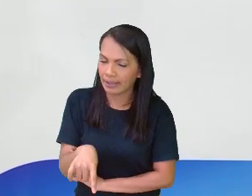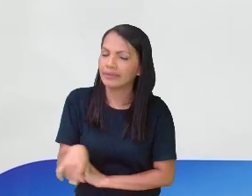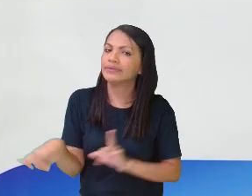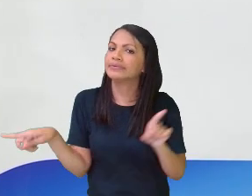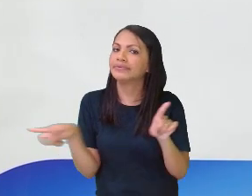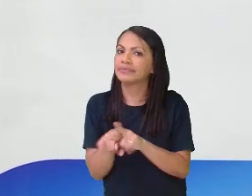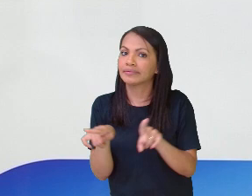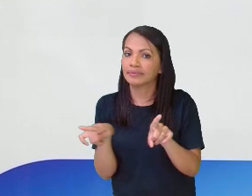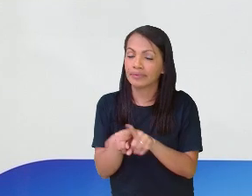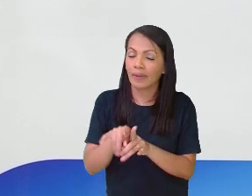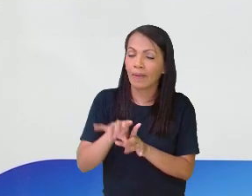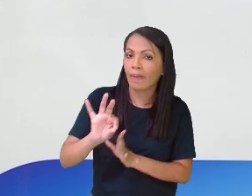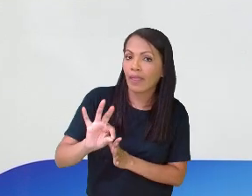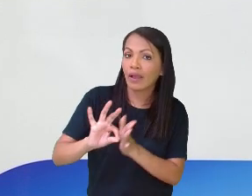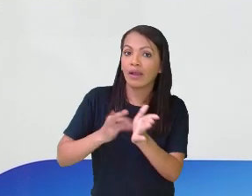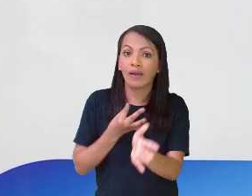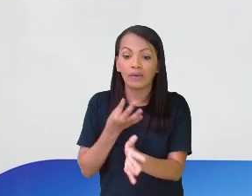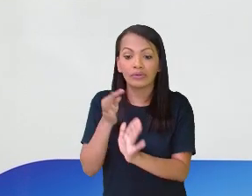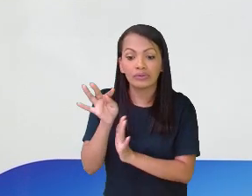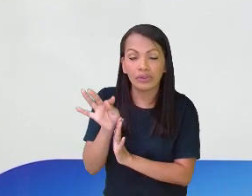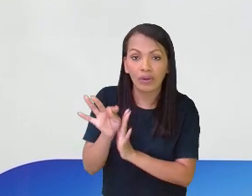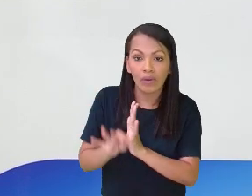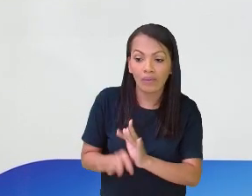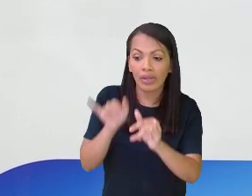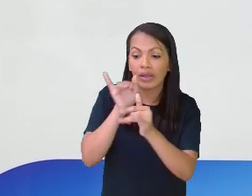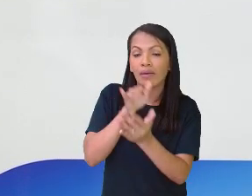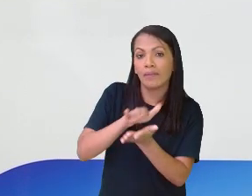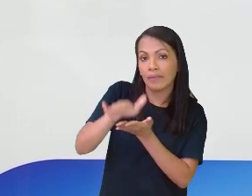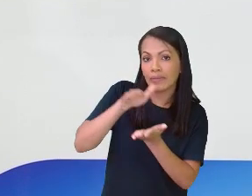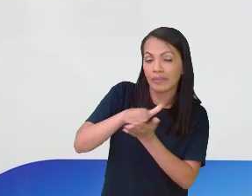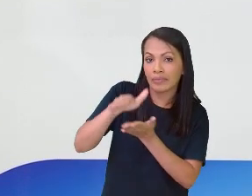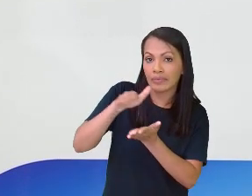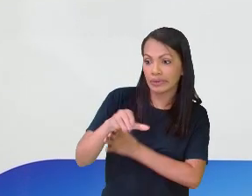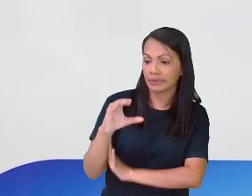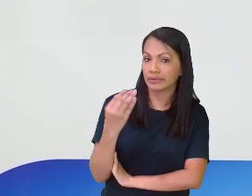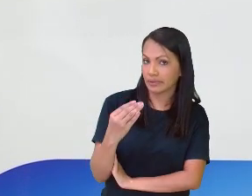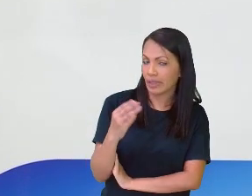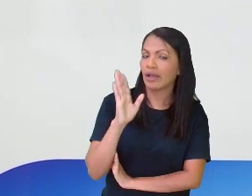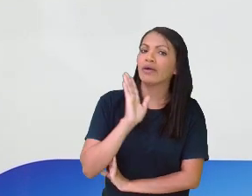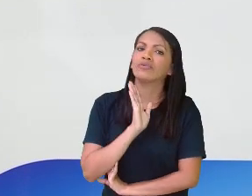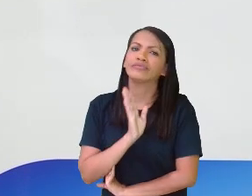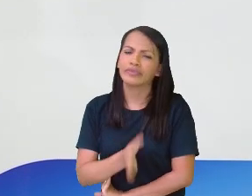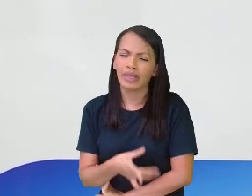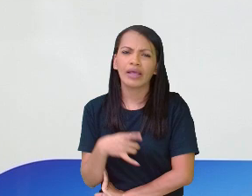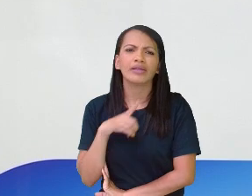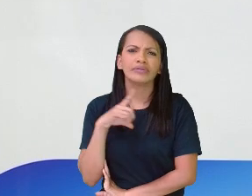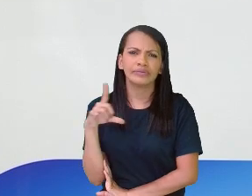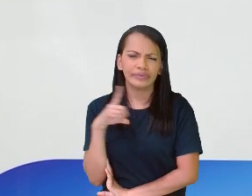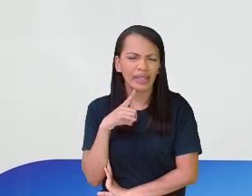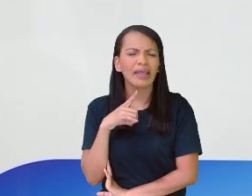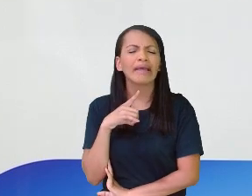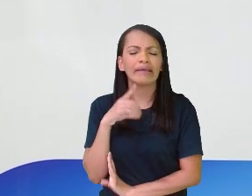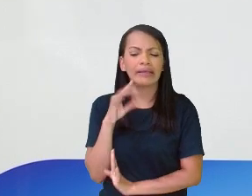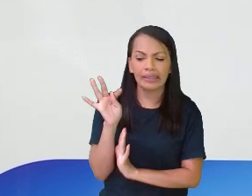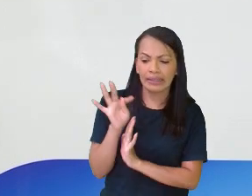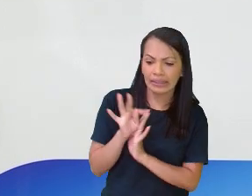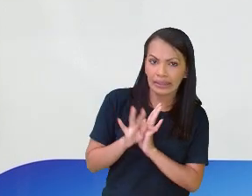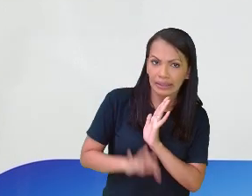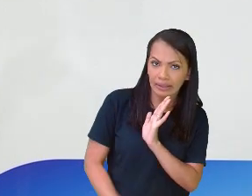do autor do texto. No caso do texto de divulgação científica, veja, ele já traz termos tão complexos, né,